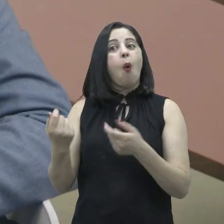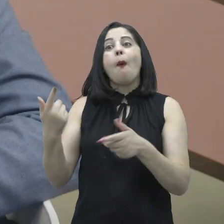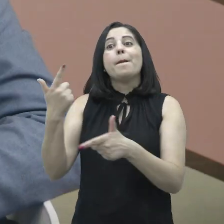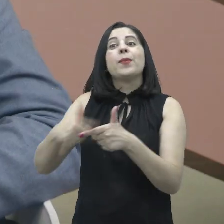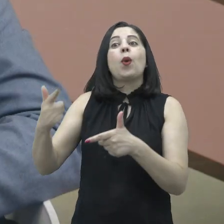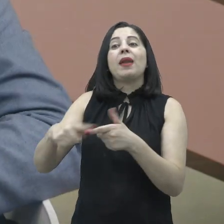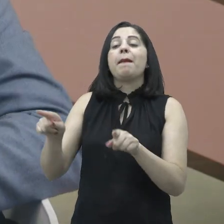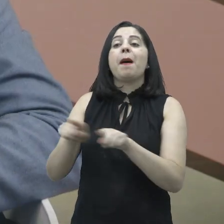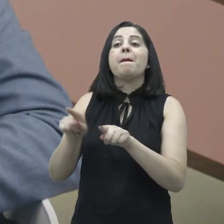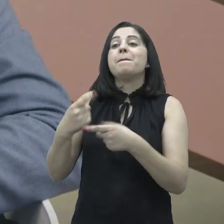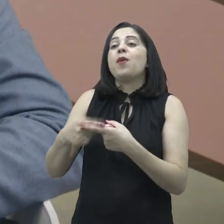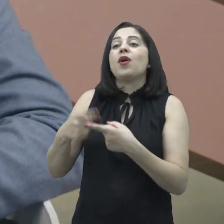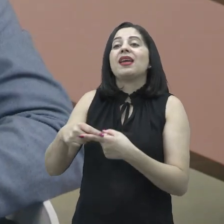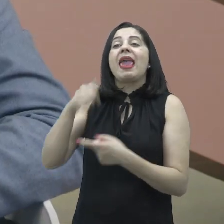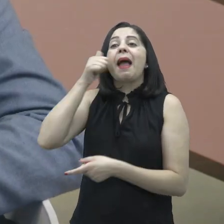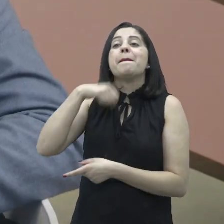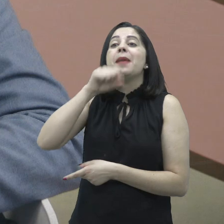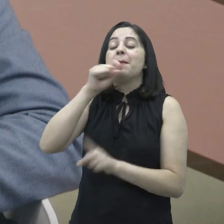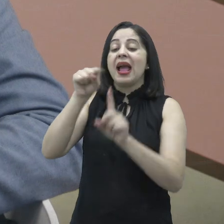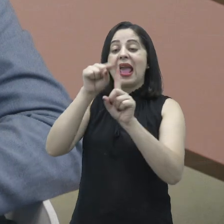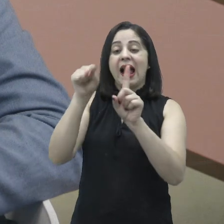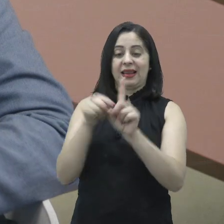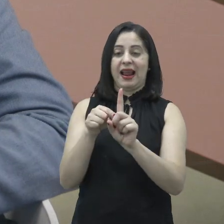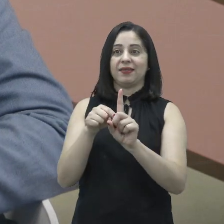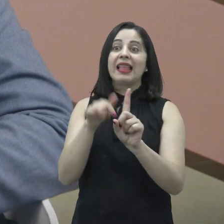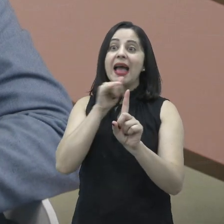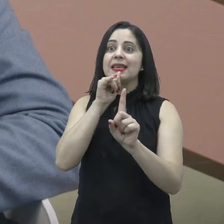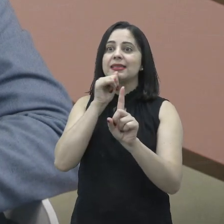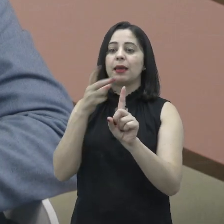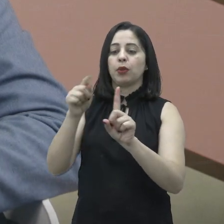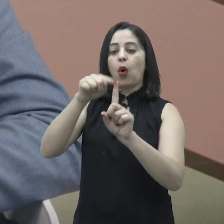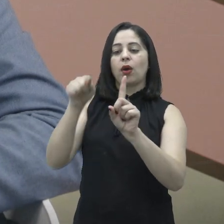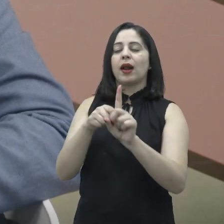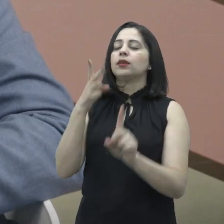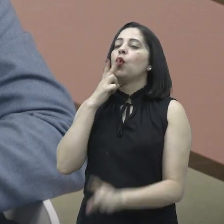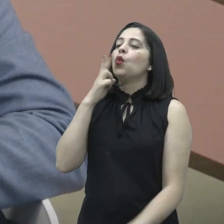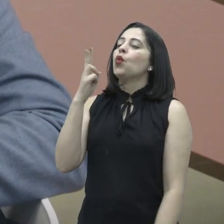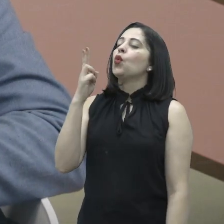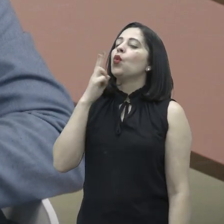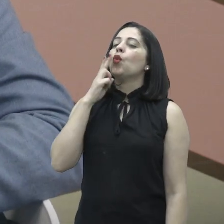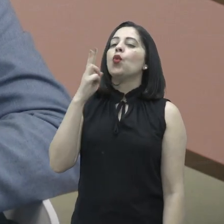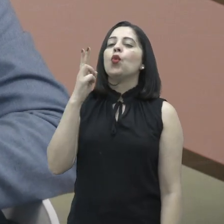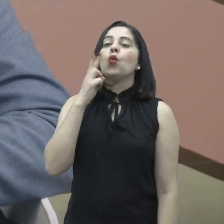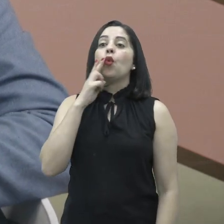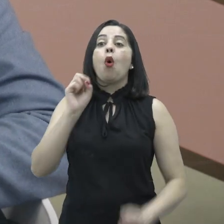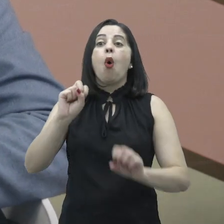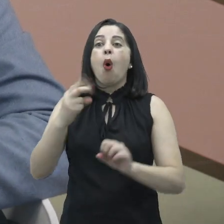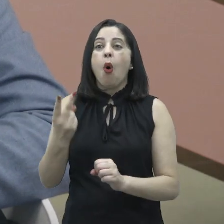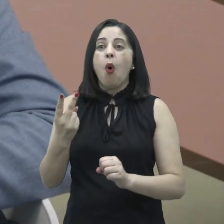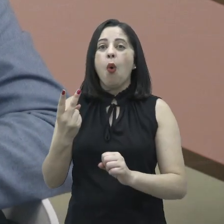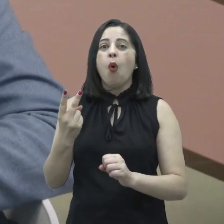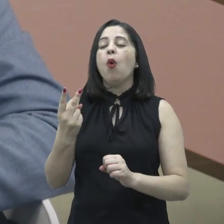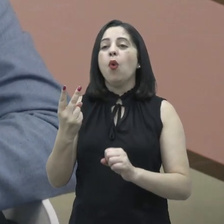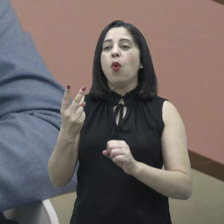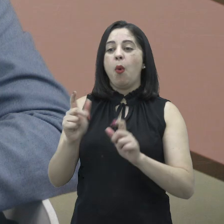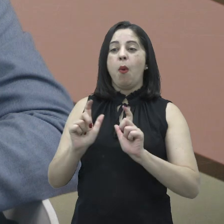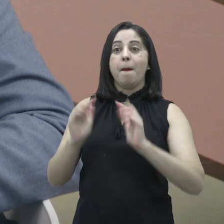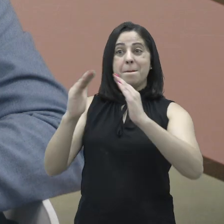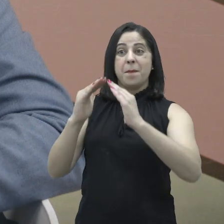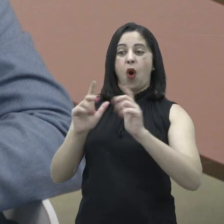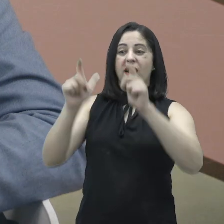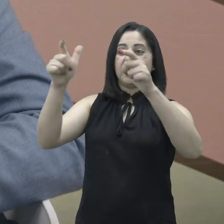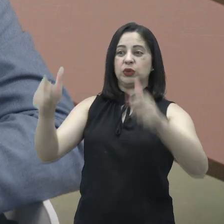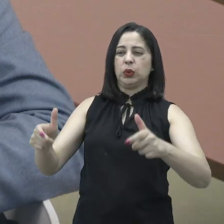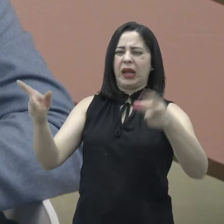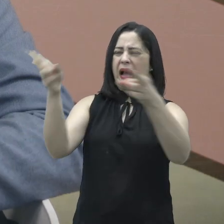gestação. Então, às vezes, uma mãe que fuma durante a gestação ou que vive em um ambiente que é muito poluído durante a gestação pode